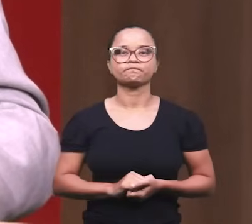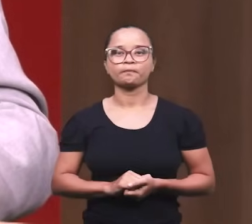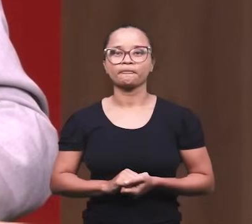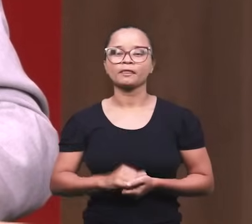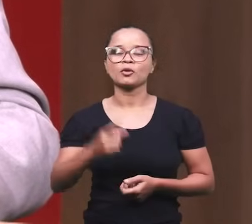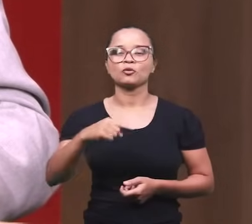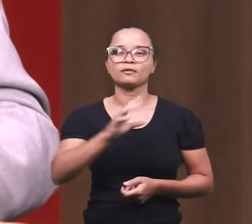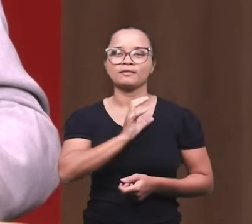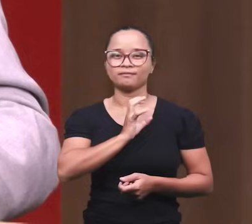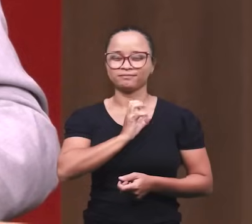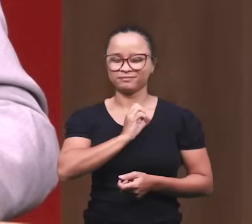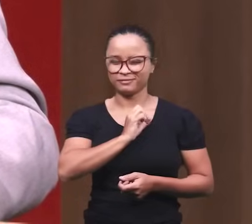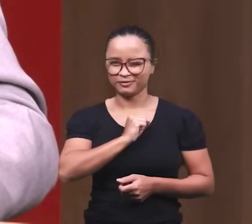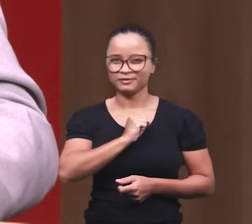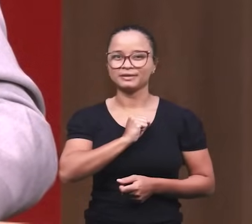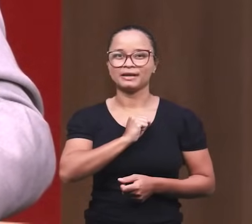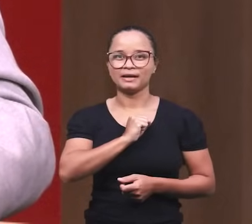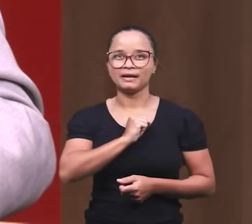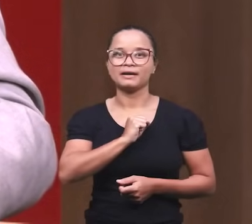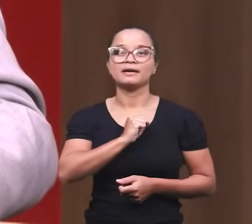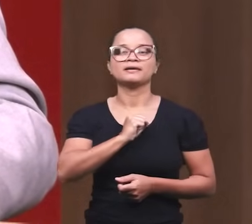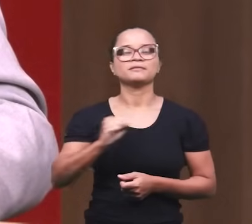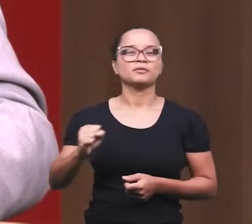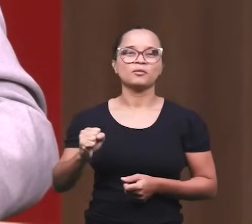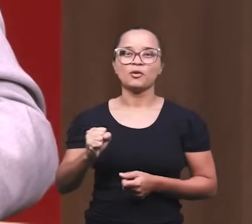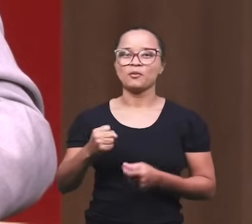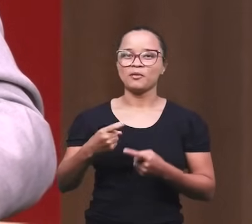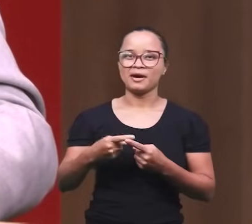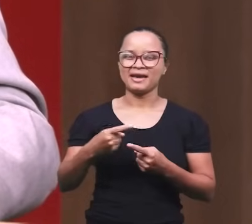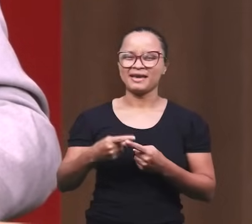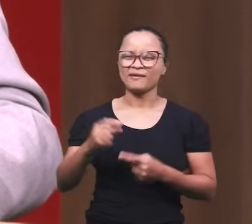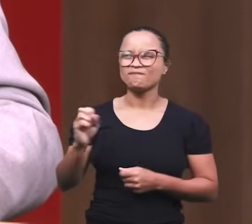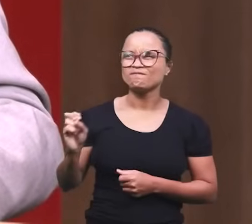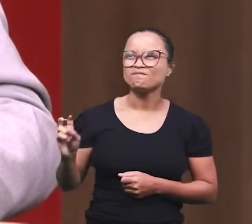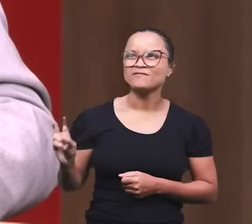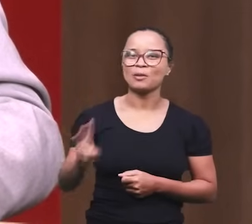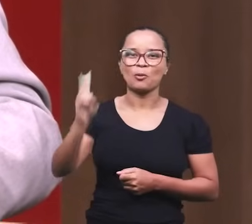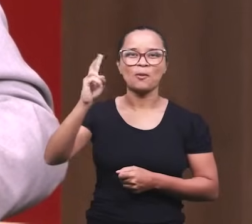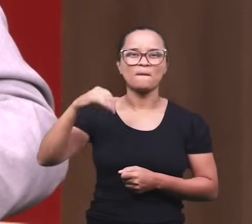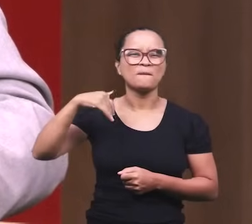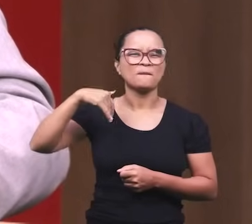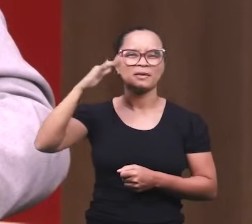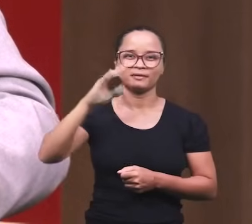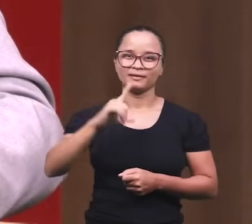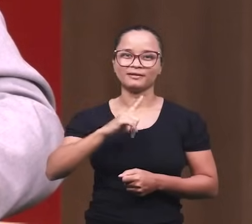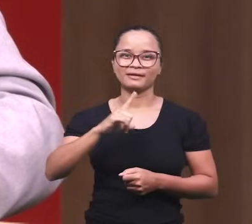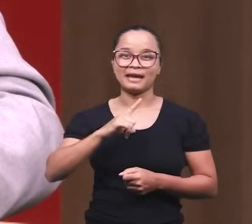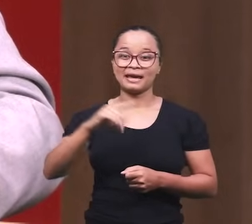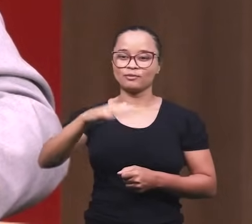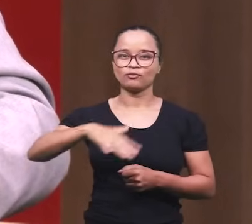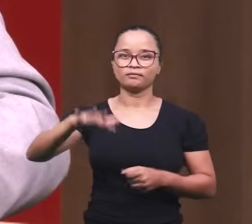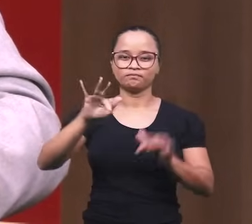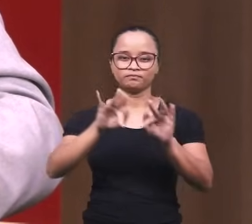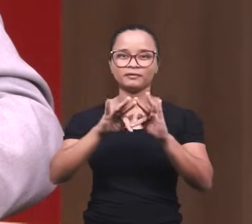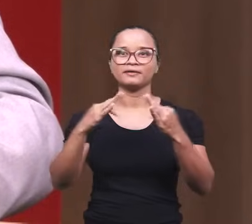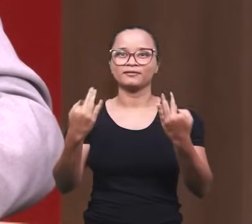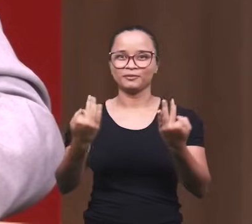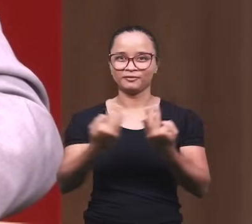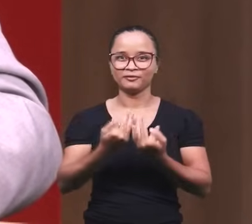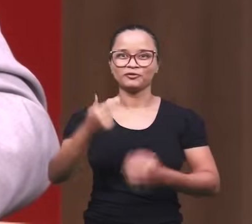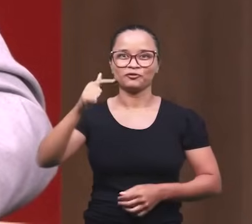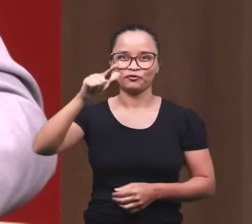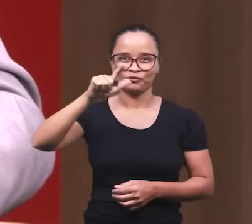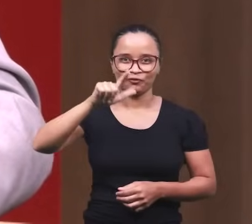nós mais amamos né aquele ambiente que nos é mais caro mais precioso que é o nosso ambiente familiar E mais uma